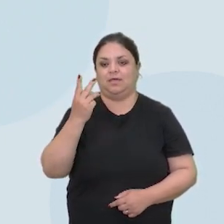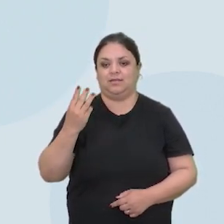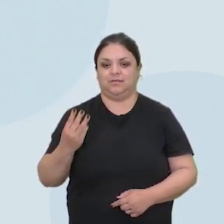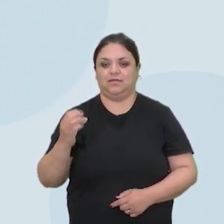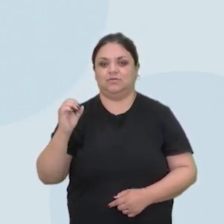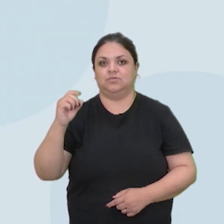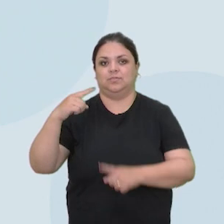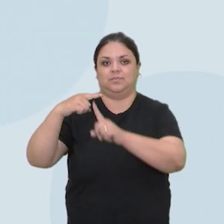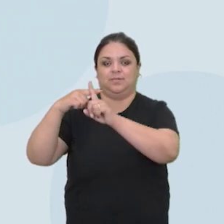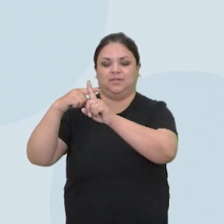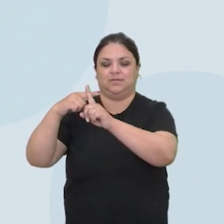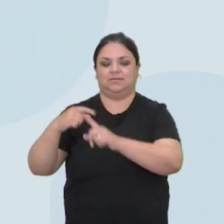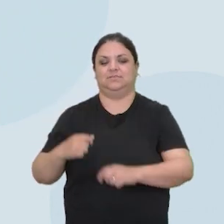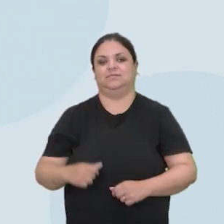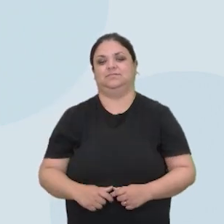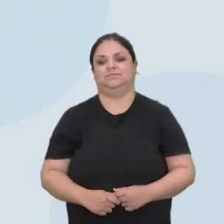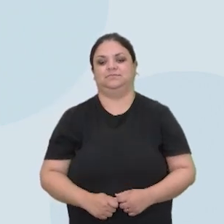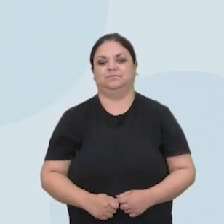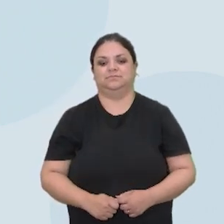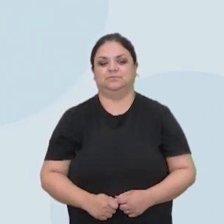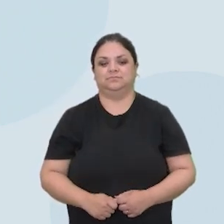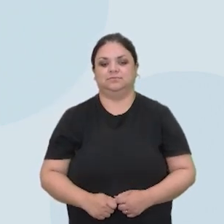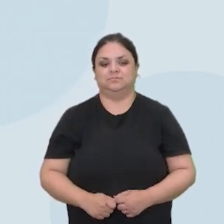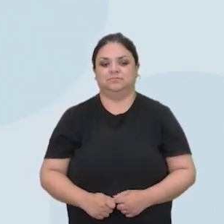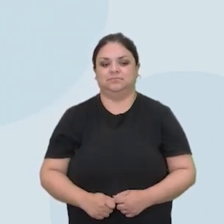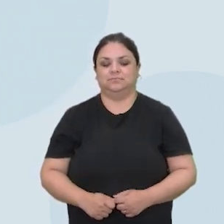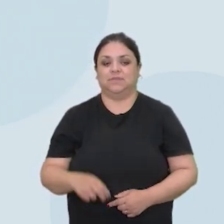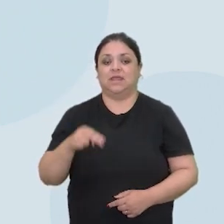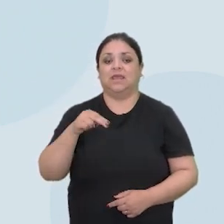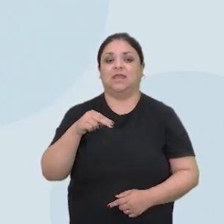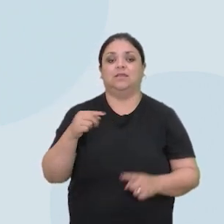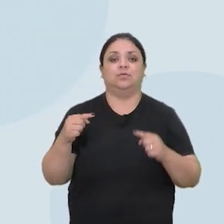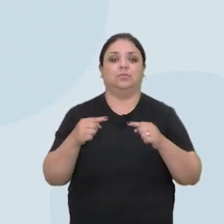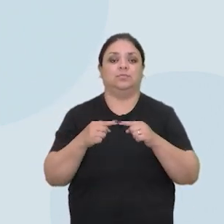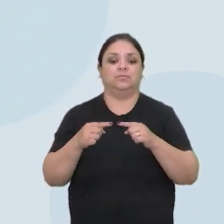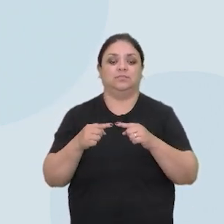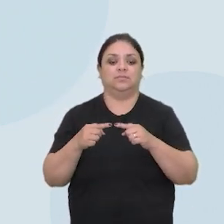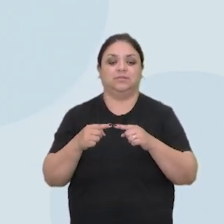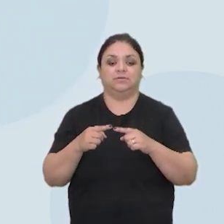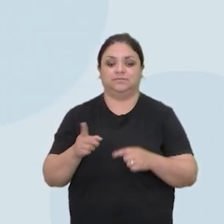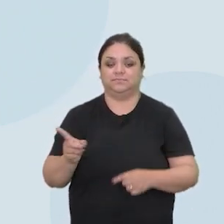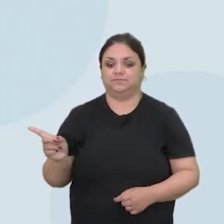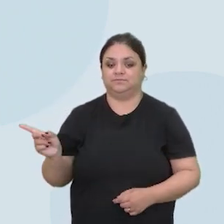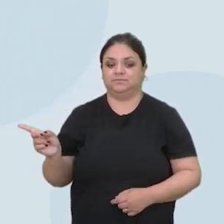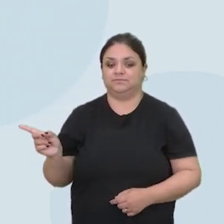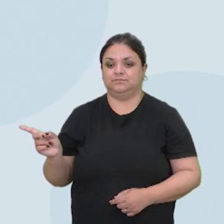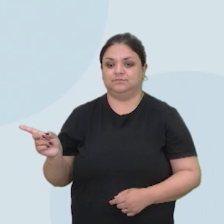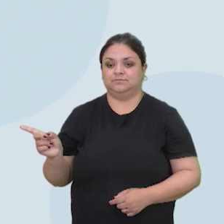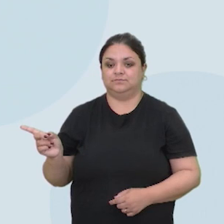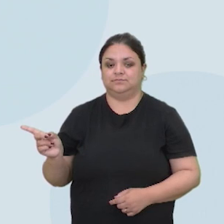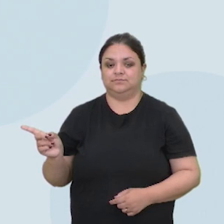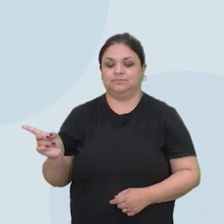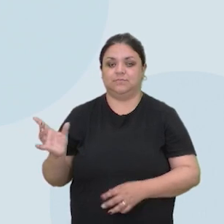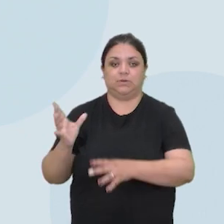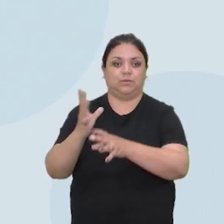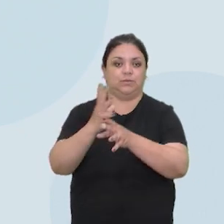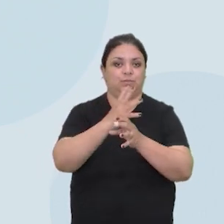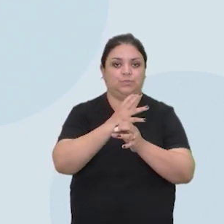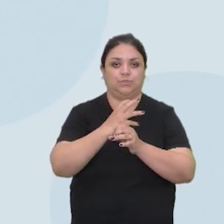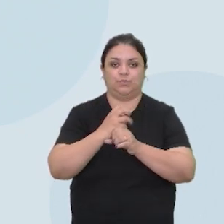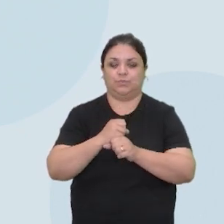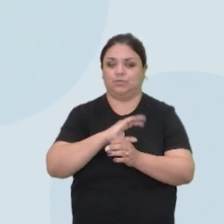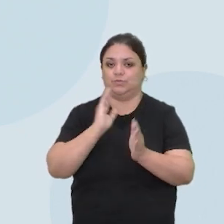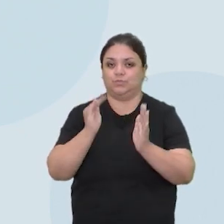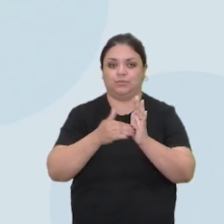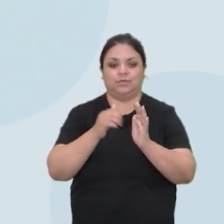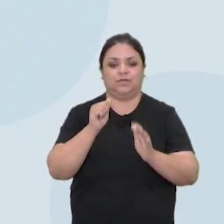vão para essa forma. E o N aqui seria o N total, tá? Então, é toda a molaridade do ácido que